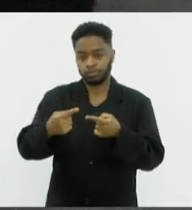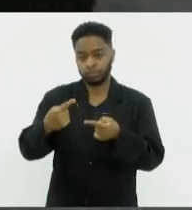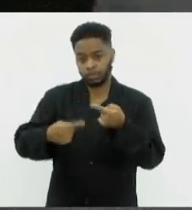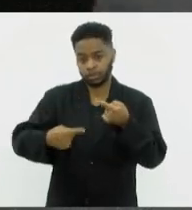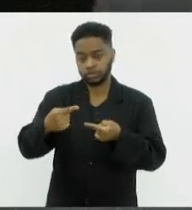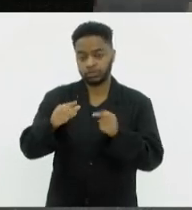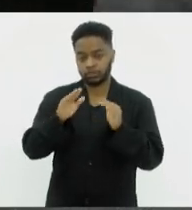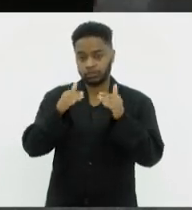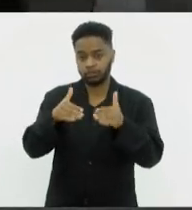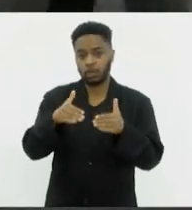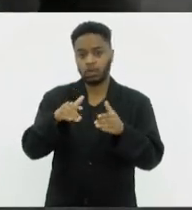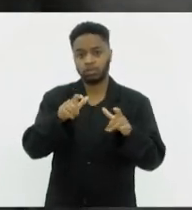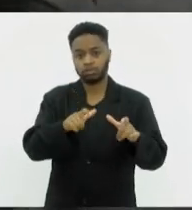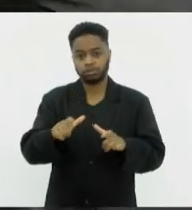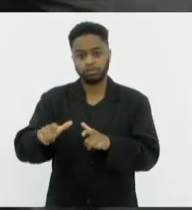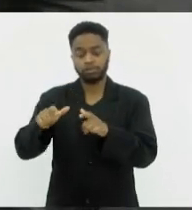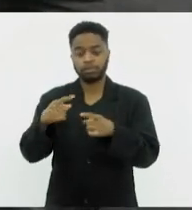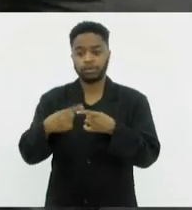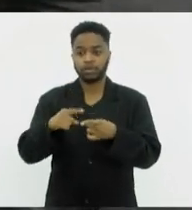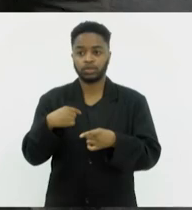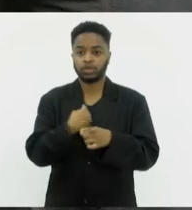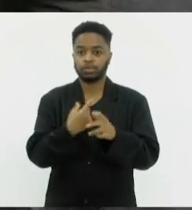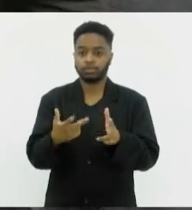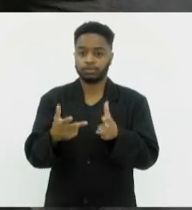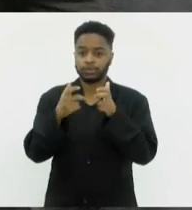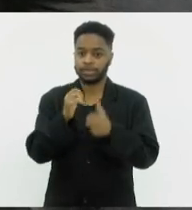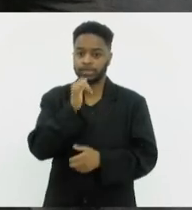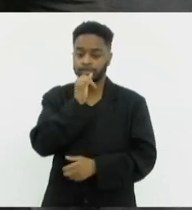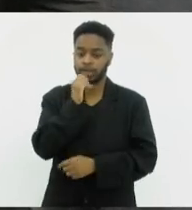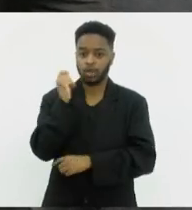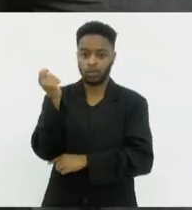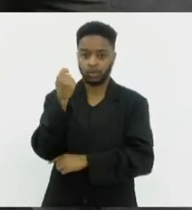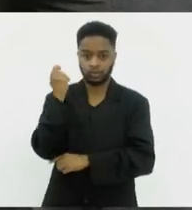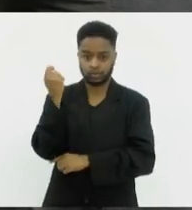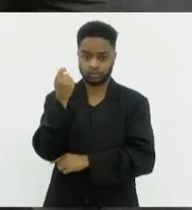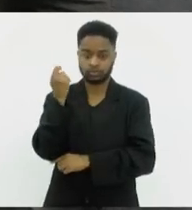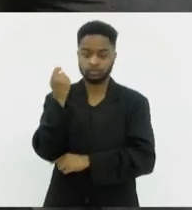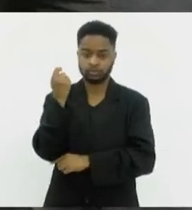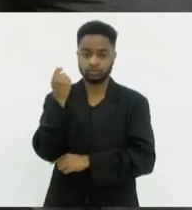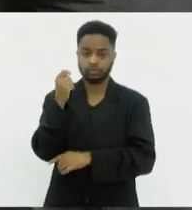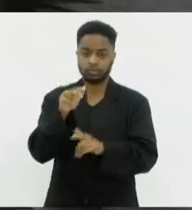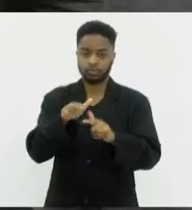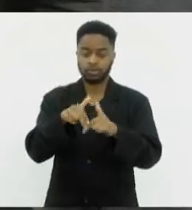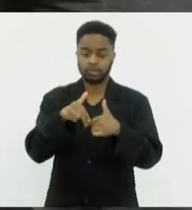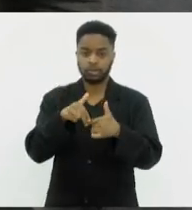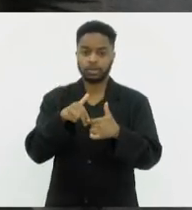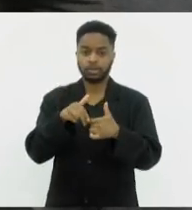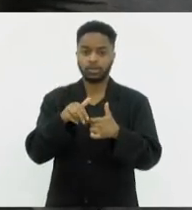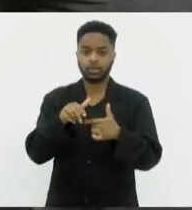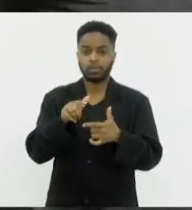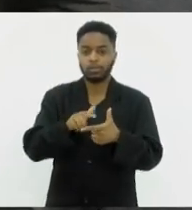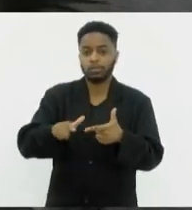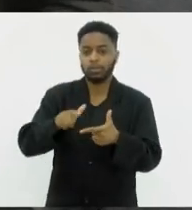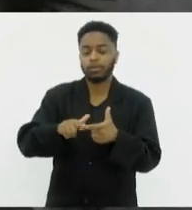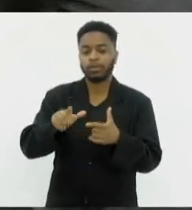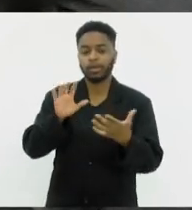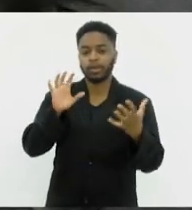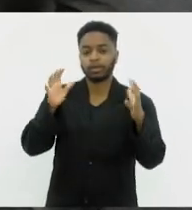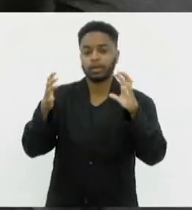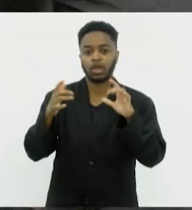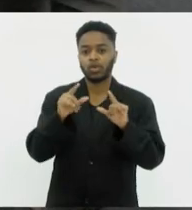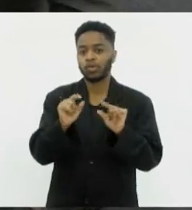que estamos vendo, por exemplo, no Rio Grande do Sul, com a crise climática, é exatamente